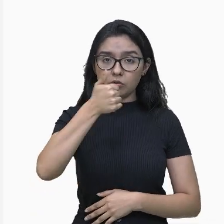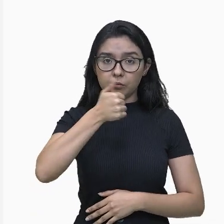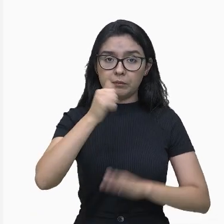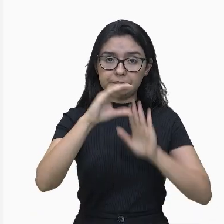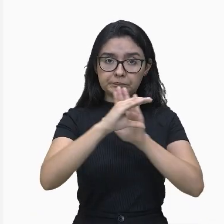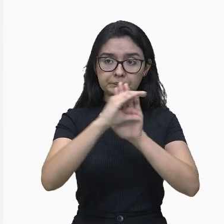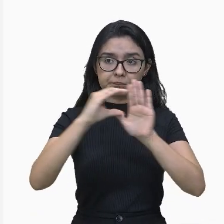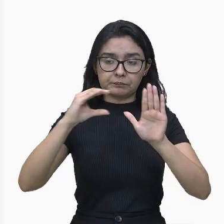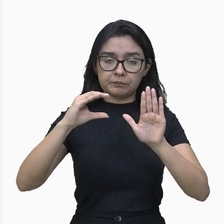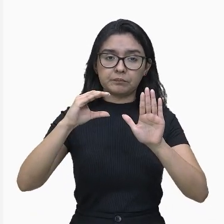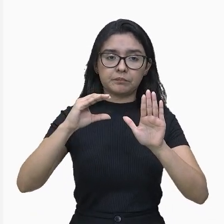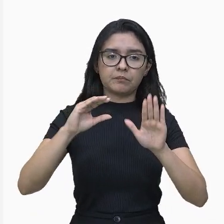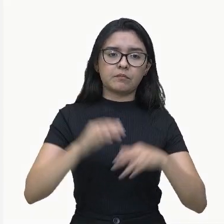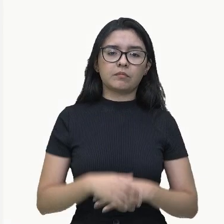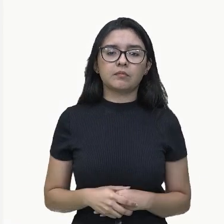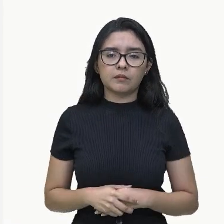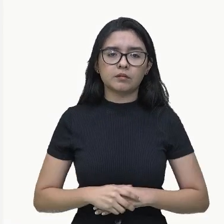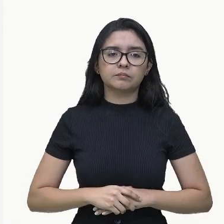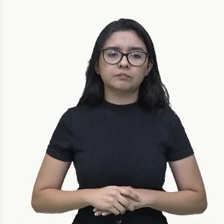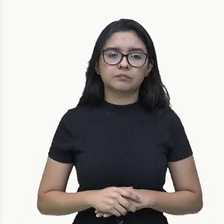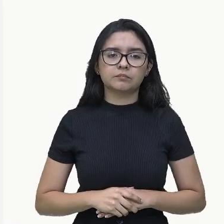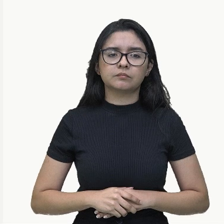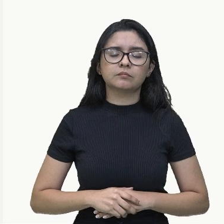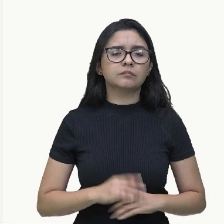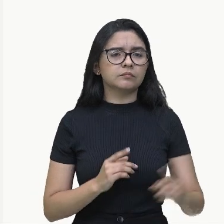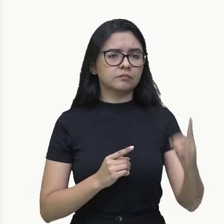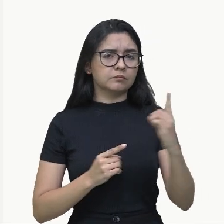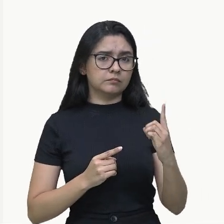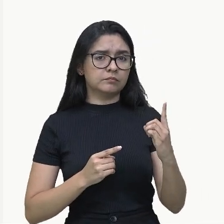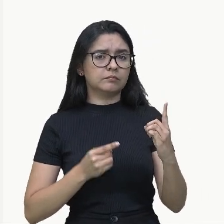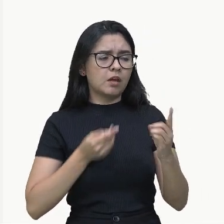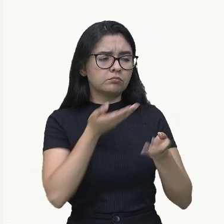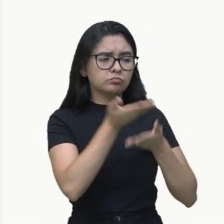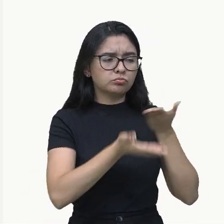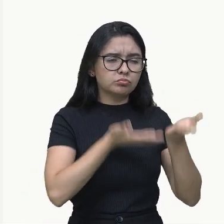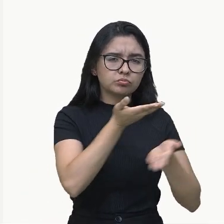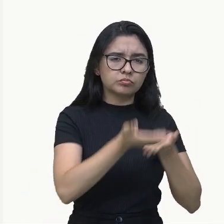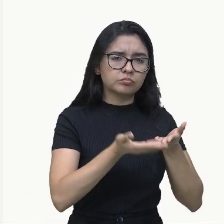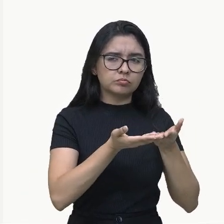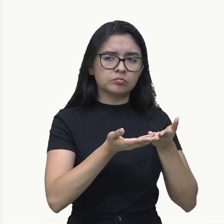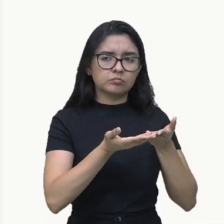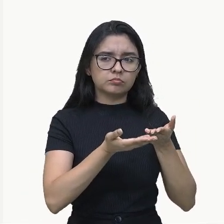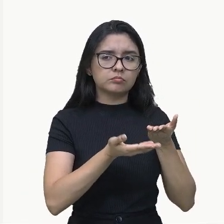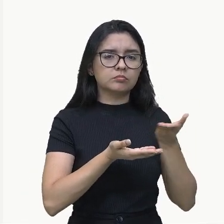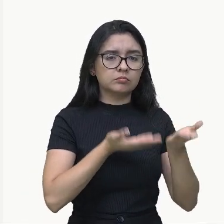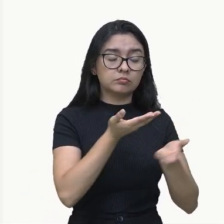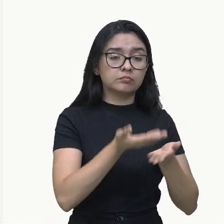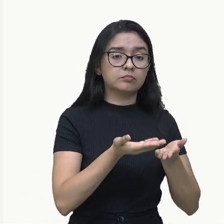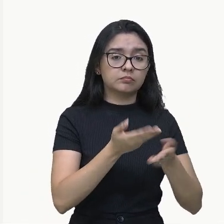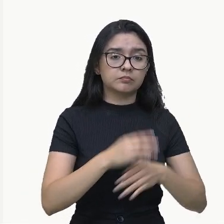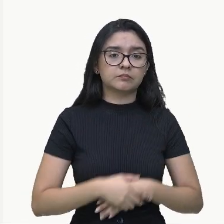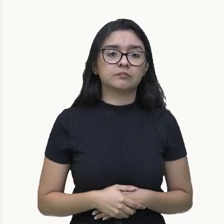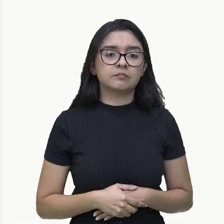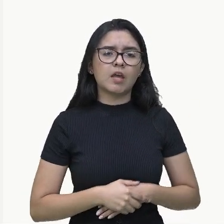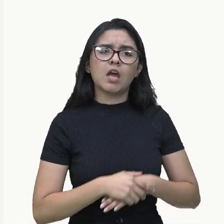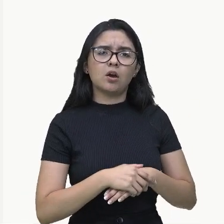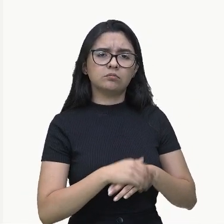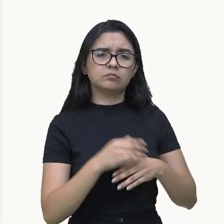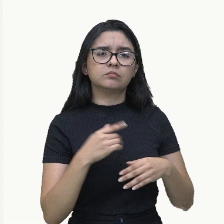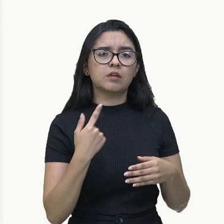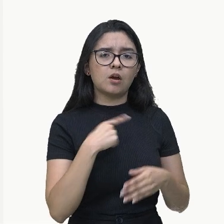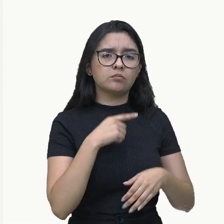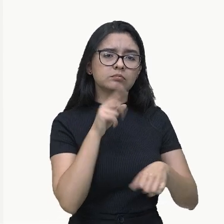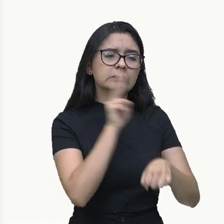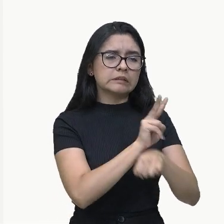ele já começa dizendo De tudo ao meu amor serei atento Olha só antes com tal zelo e